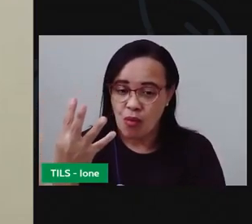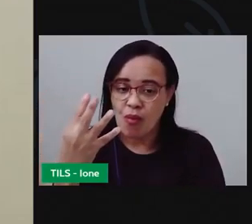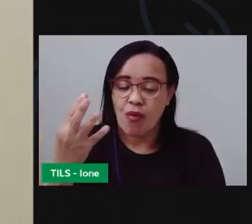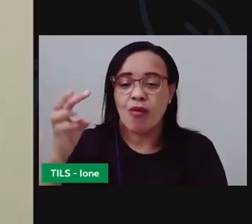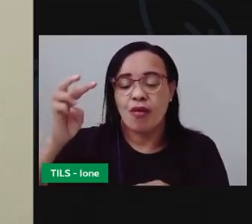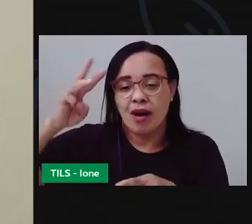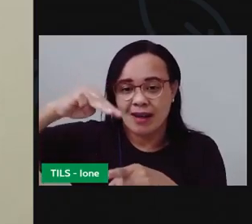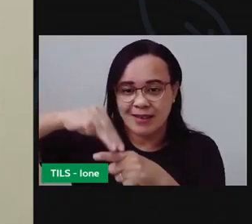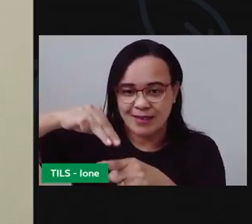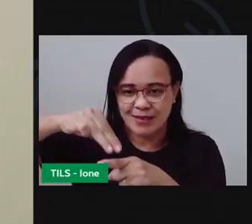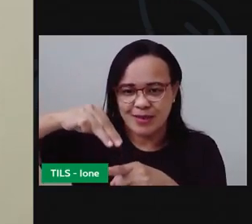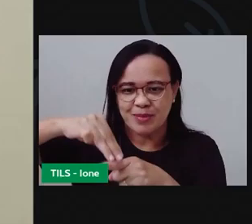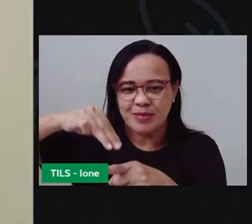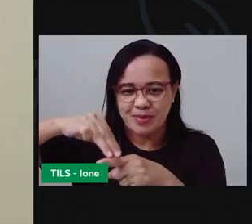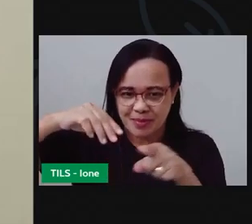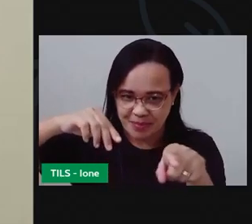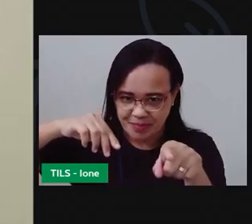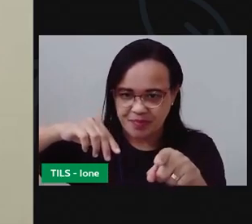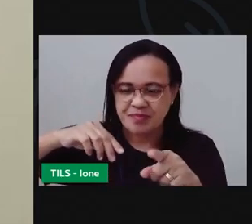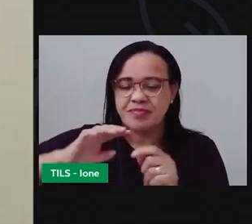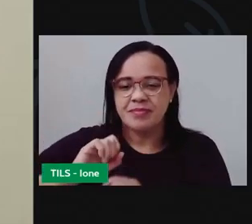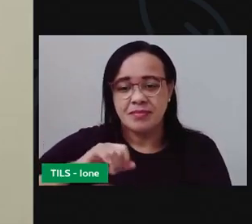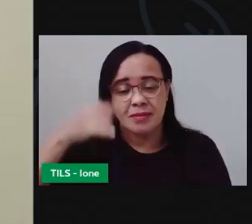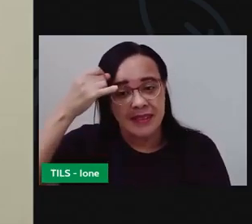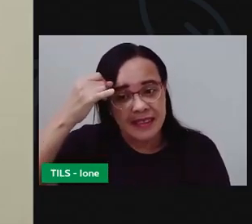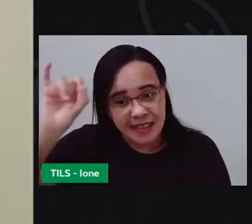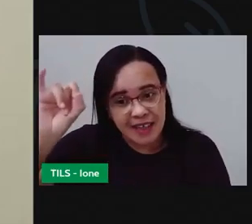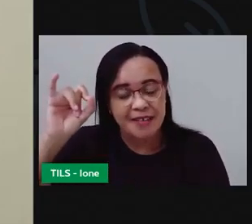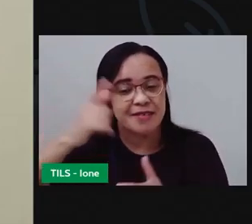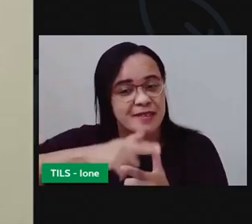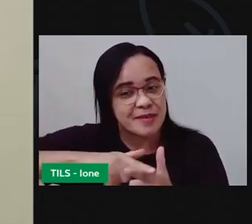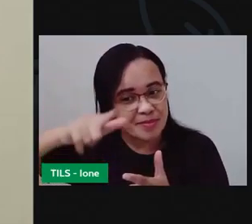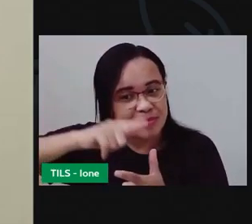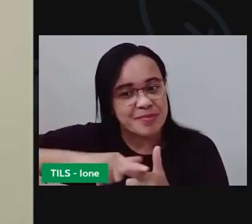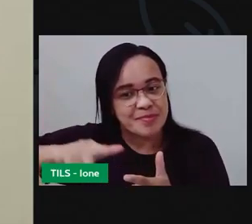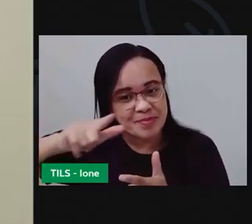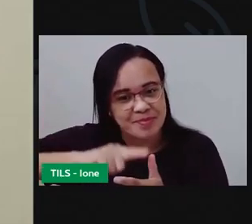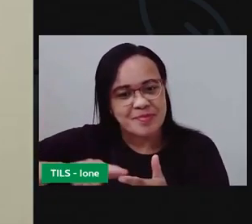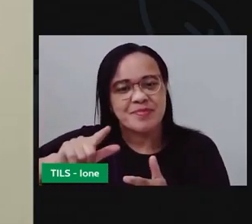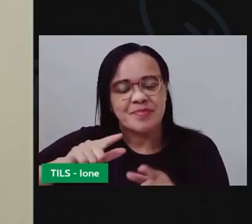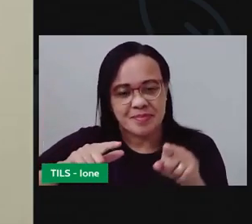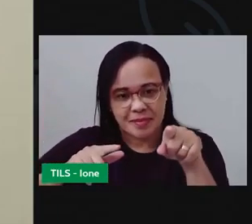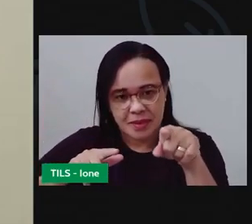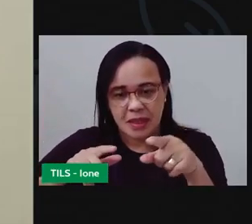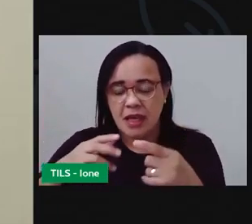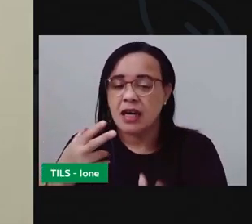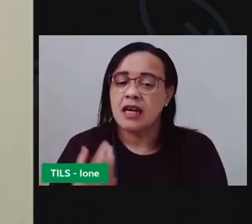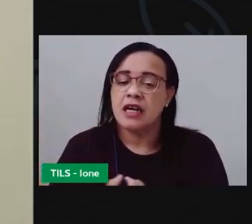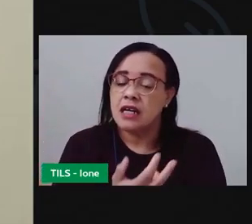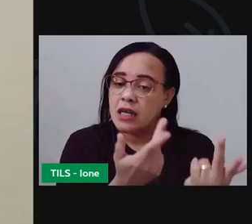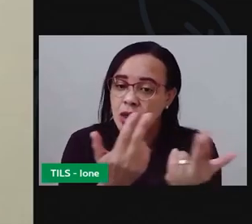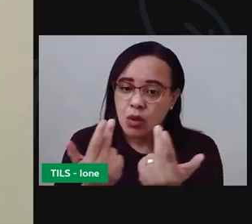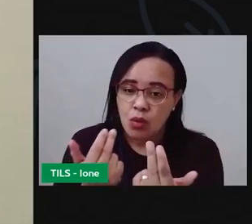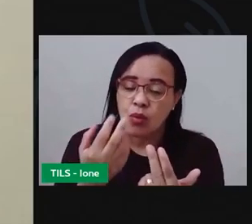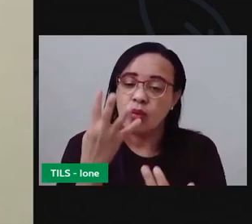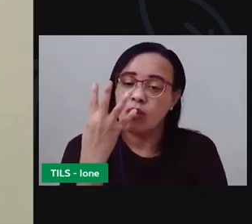fita adesiva, que é para não machucar sua mão, tá? Ela vai ficar assim, ó, toda em